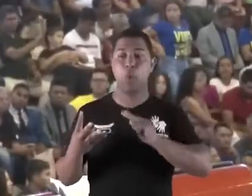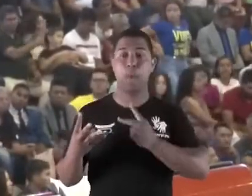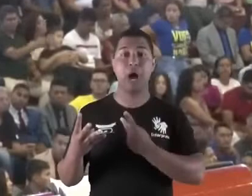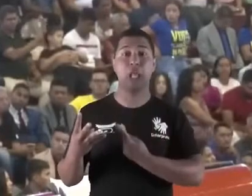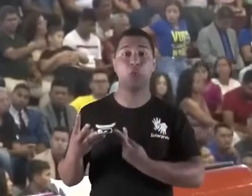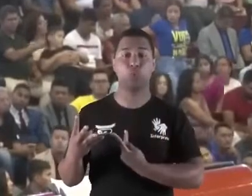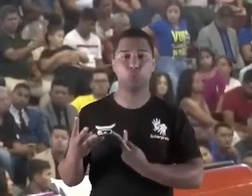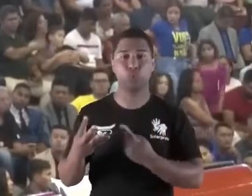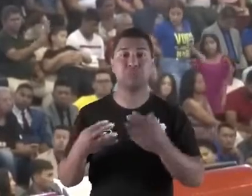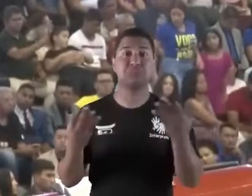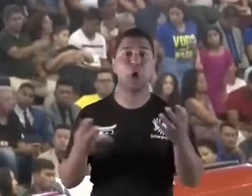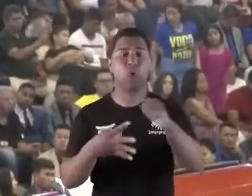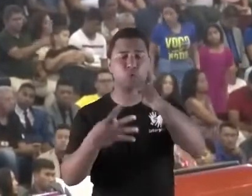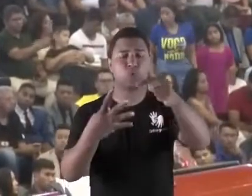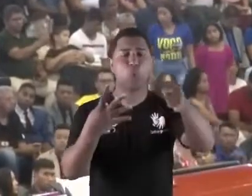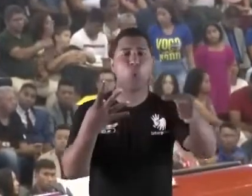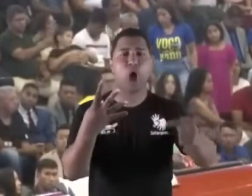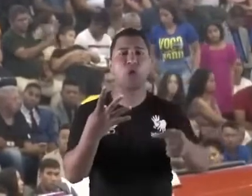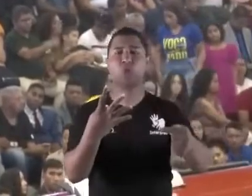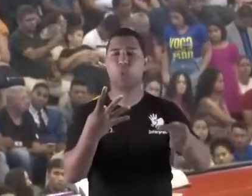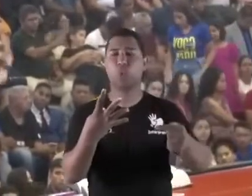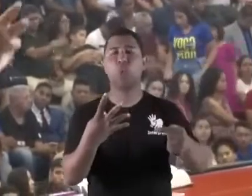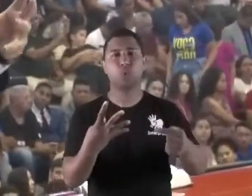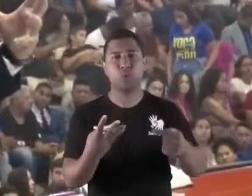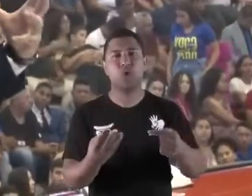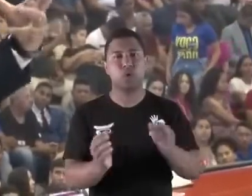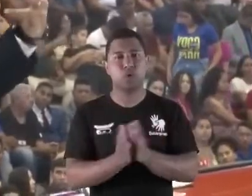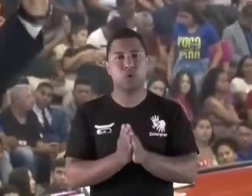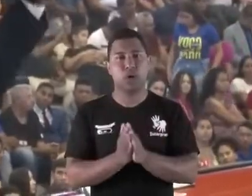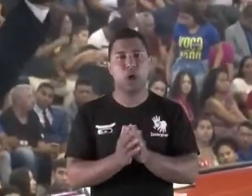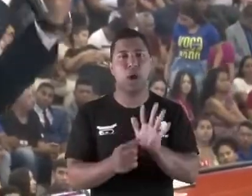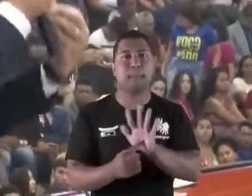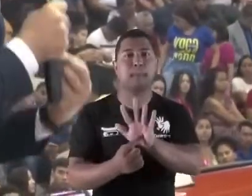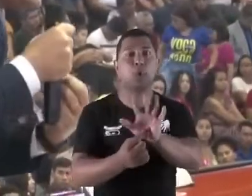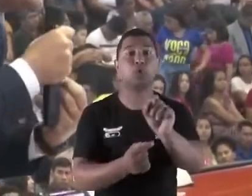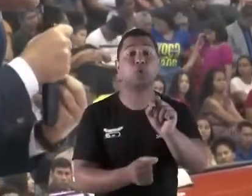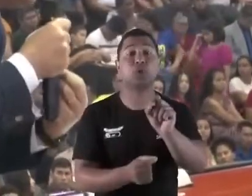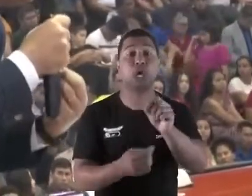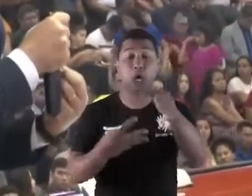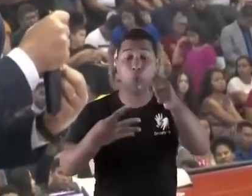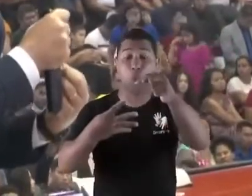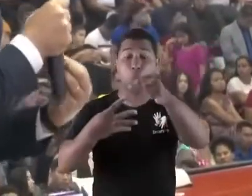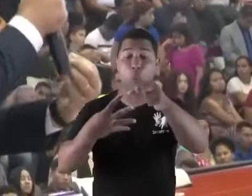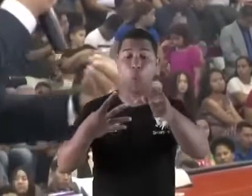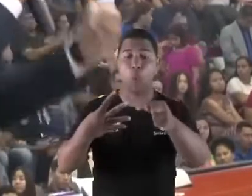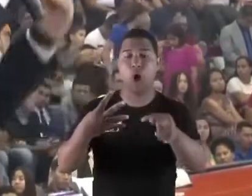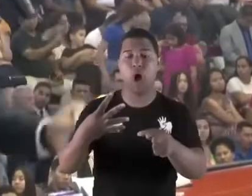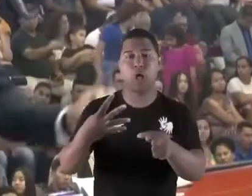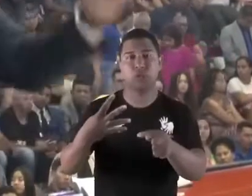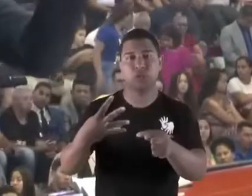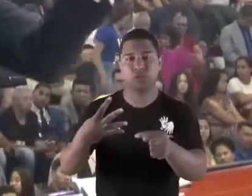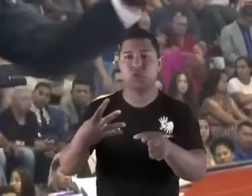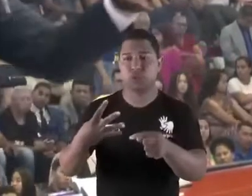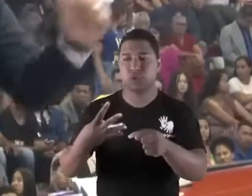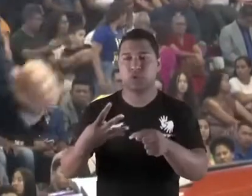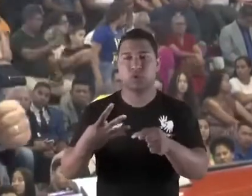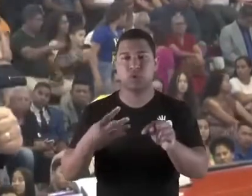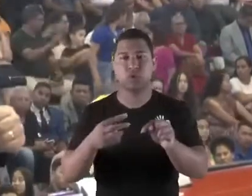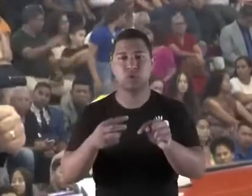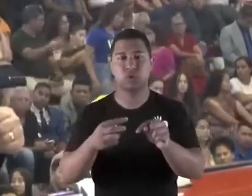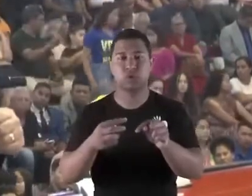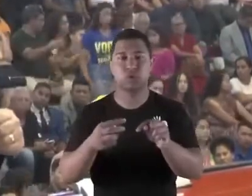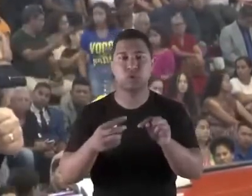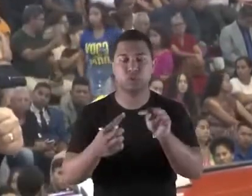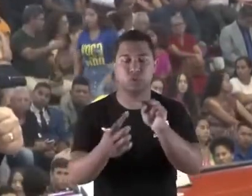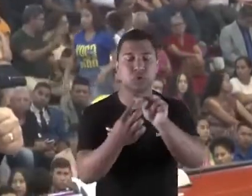Esses quatro rostos apontam para as quatro facetas do ministério de Cristo.